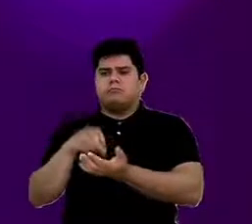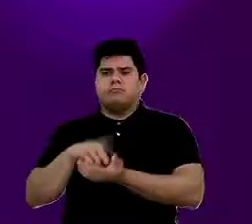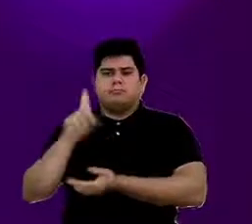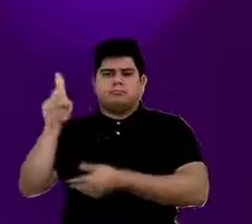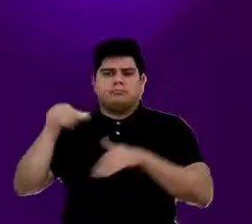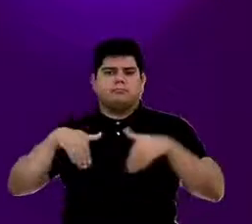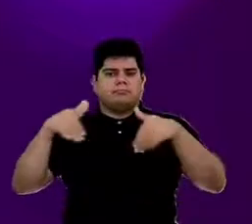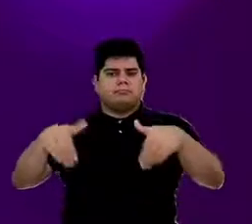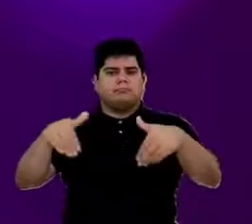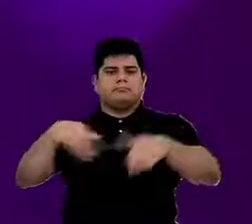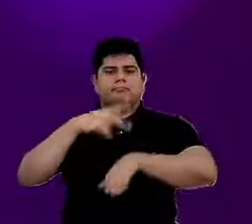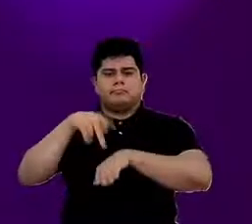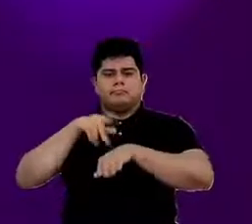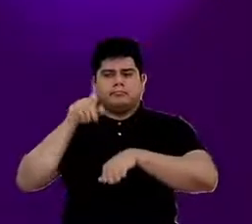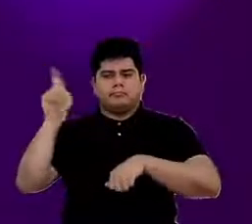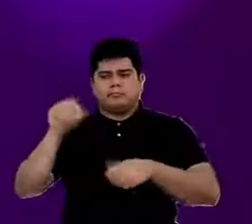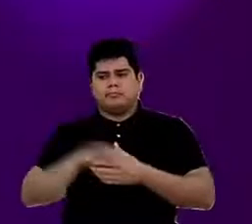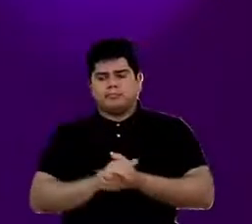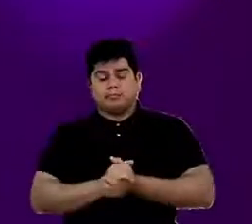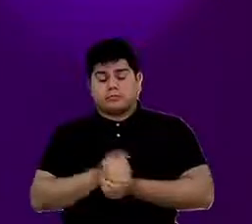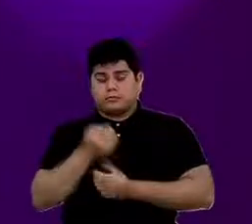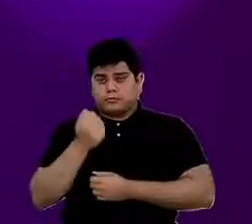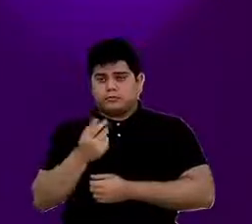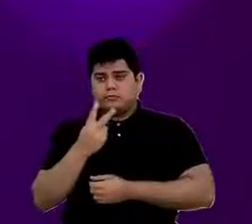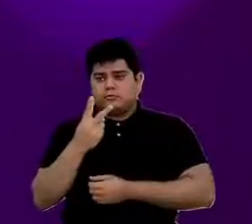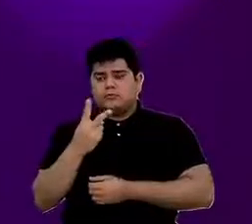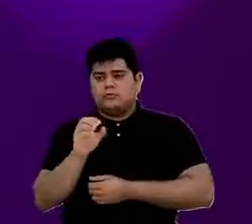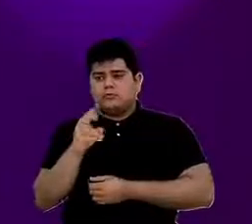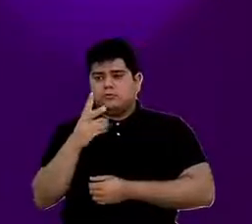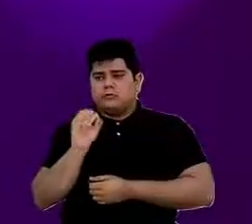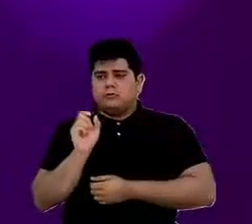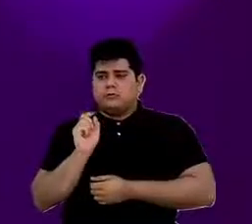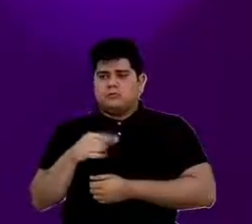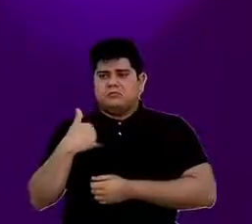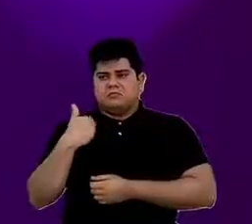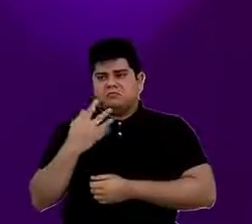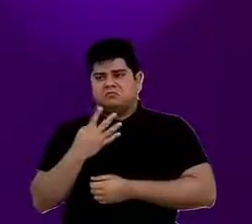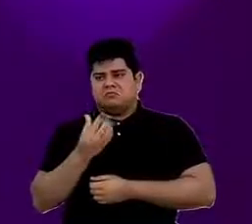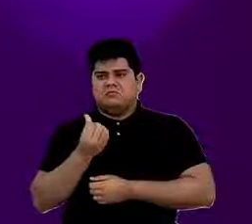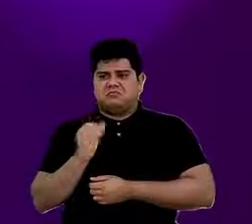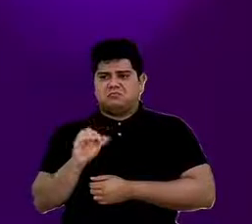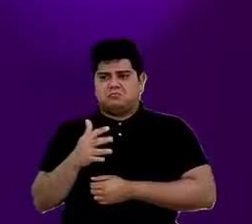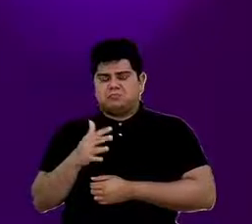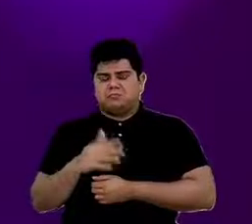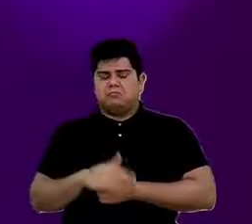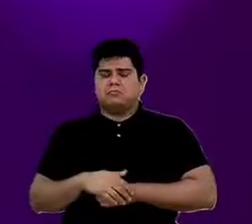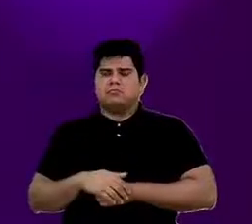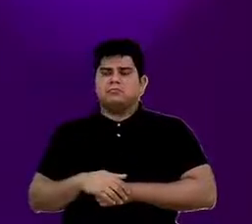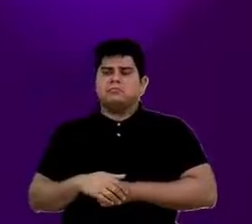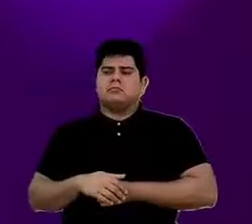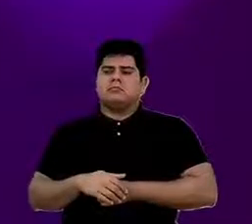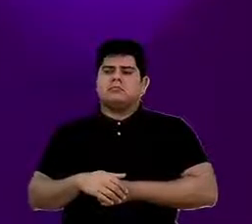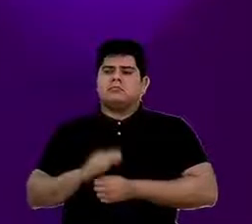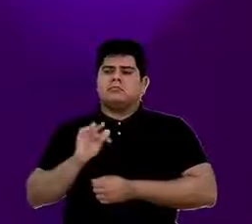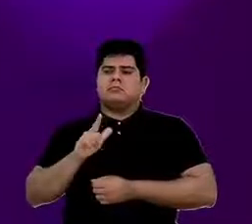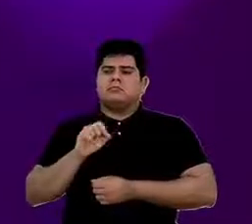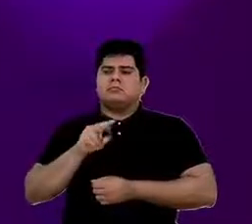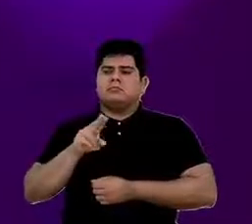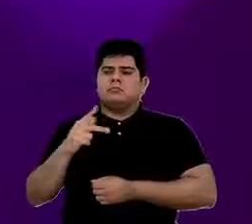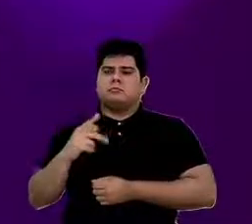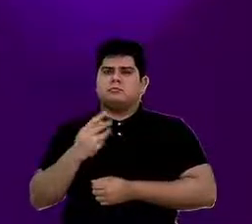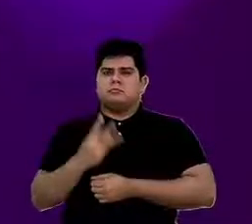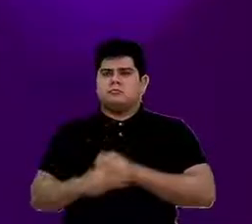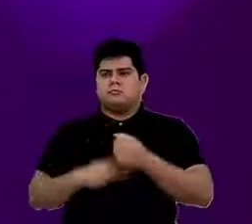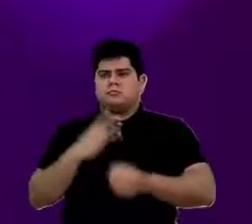Então, veja que quase 250 mil pacientes com idade média de 60 anos e um follow-up de cerca de 3